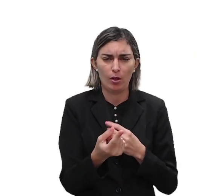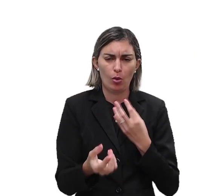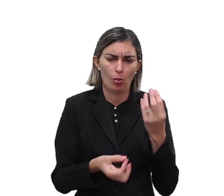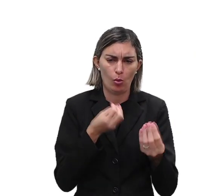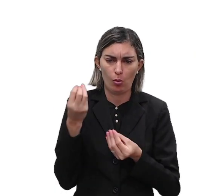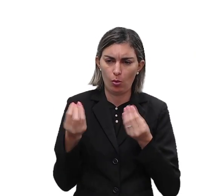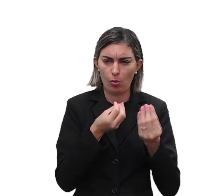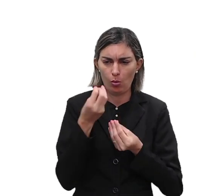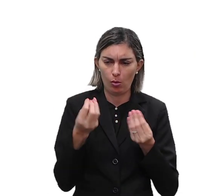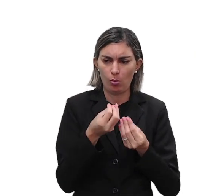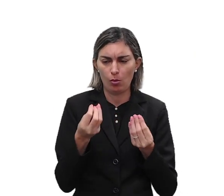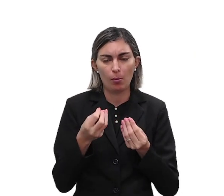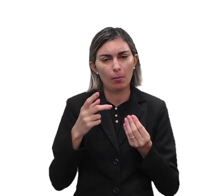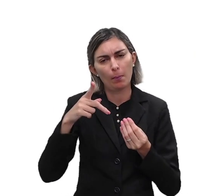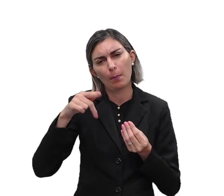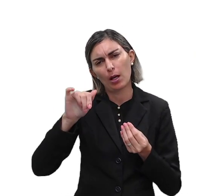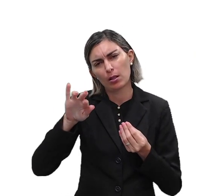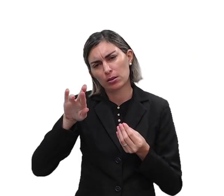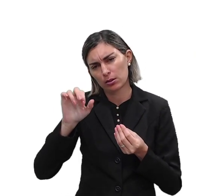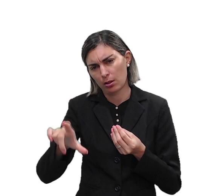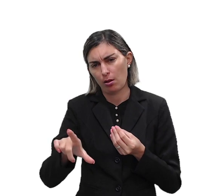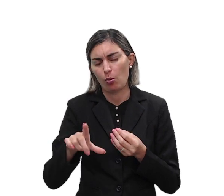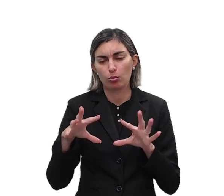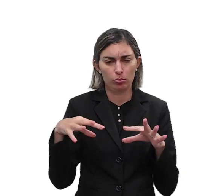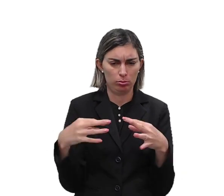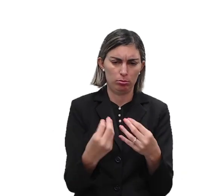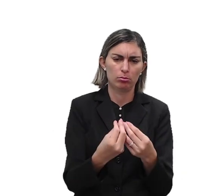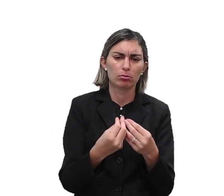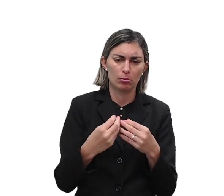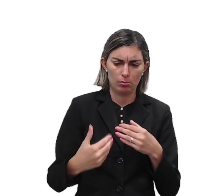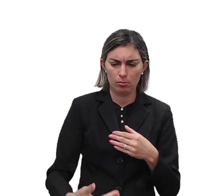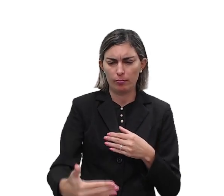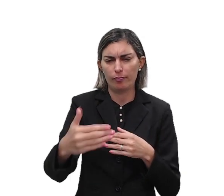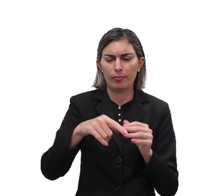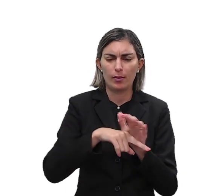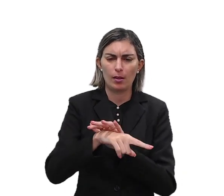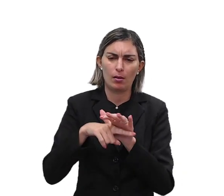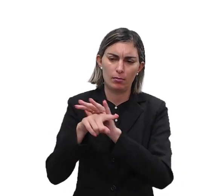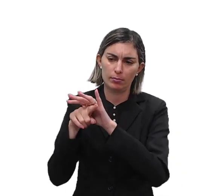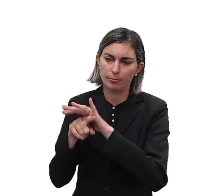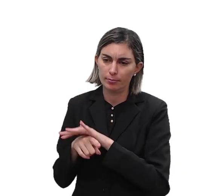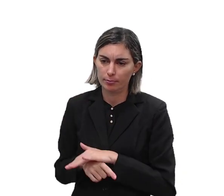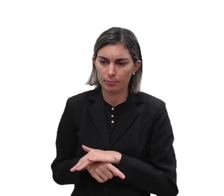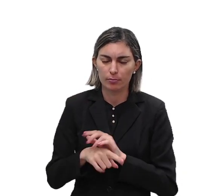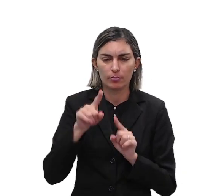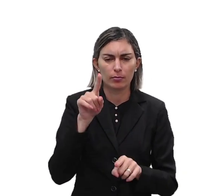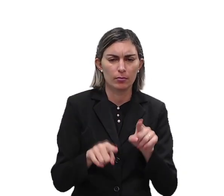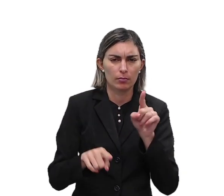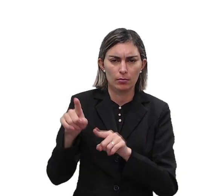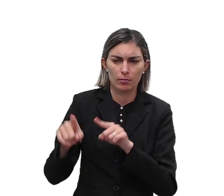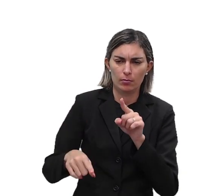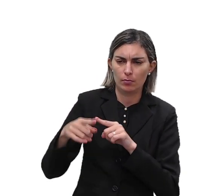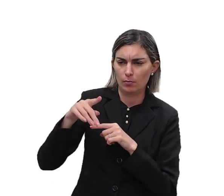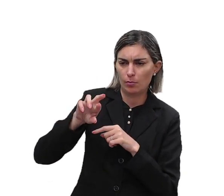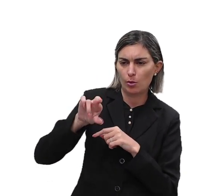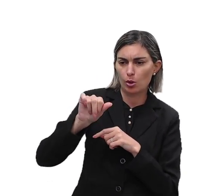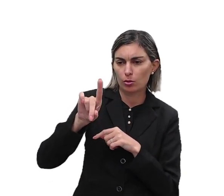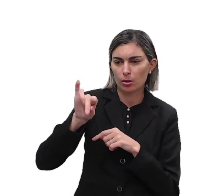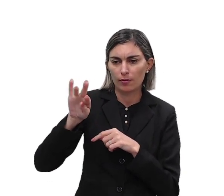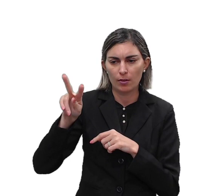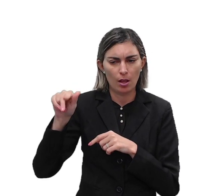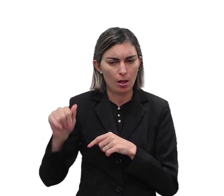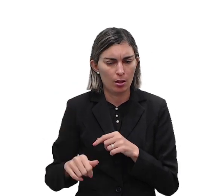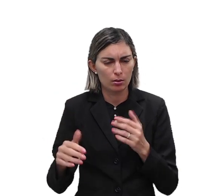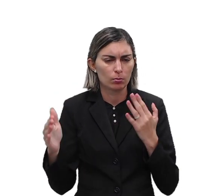funcionam como sendo parciais e totais. Através das análises dos níveis de produtividade aferidos e